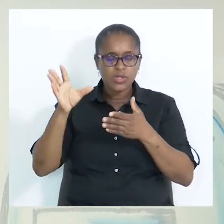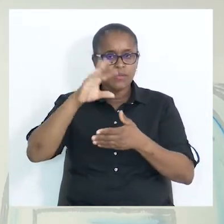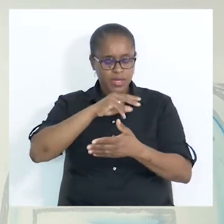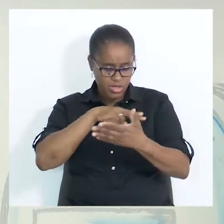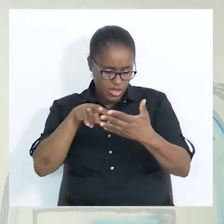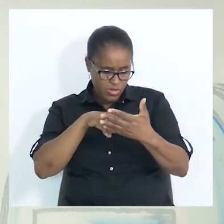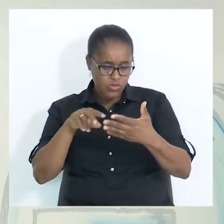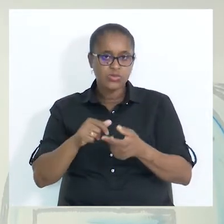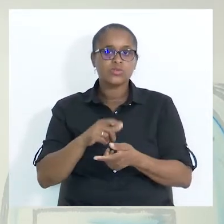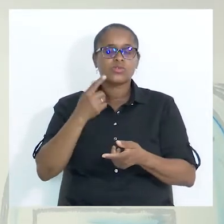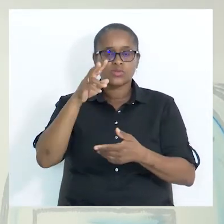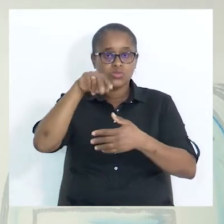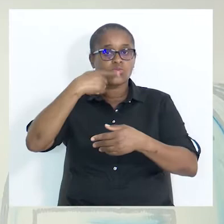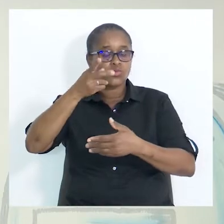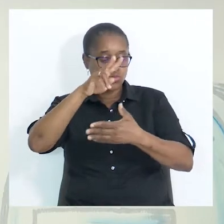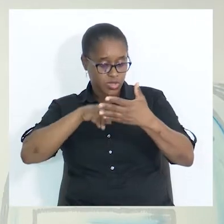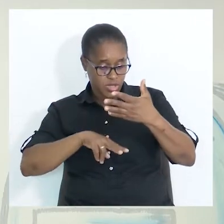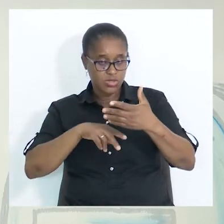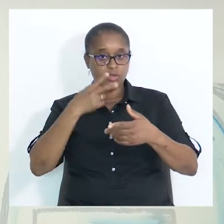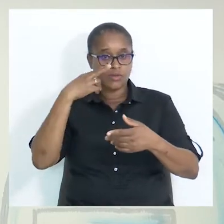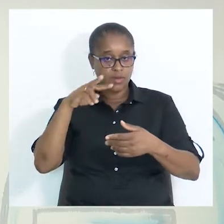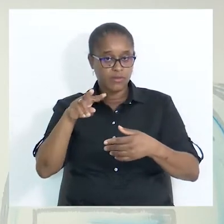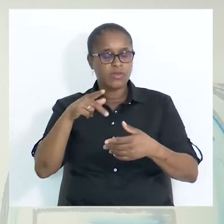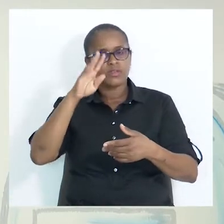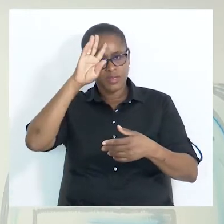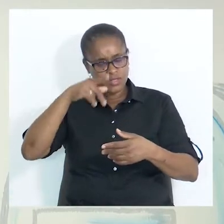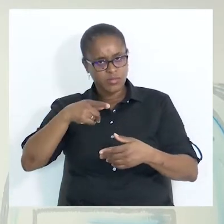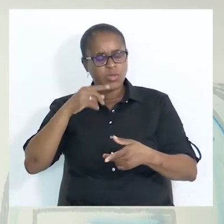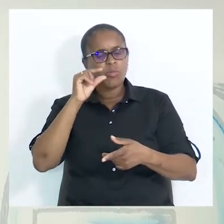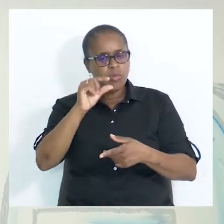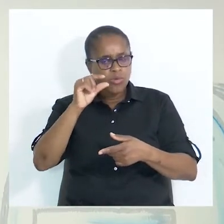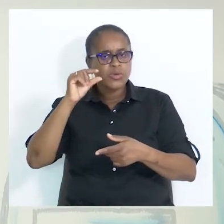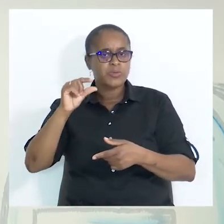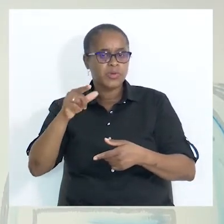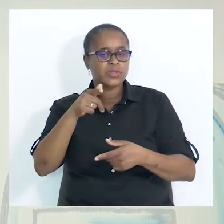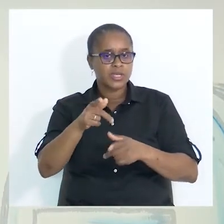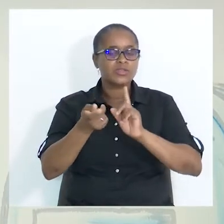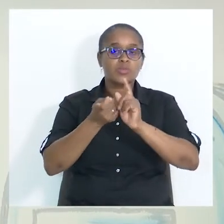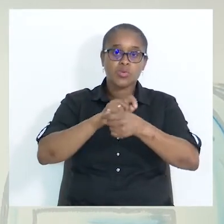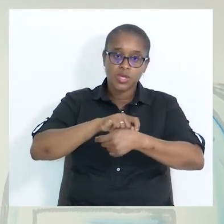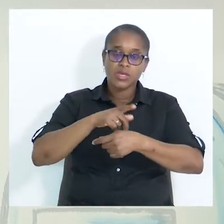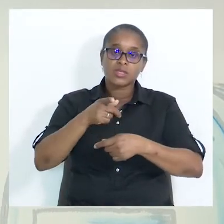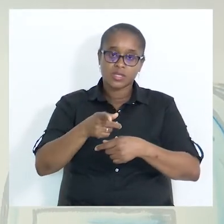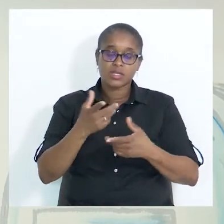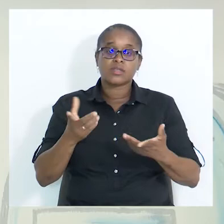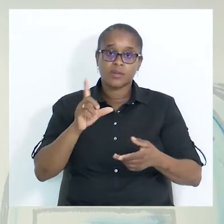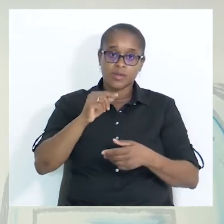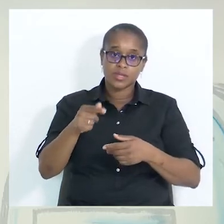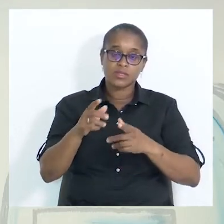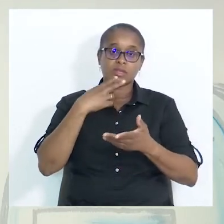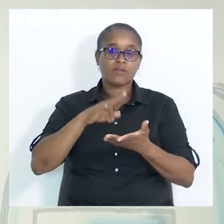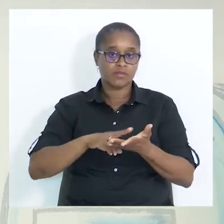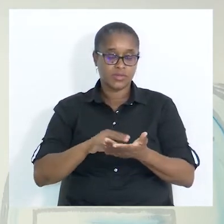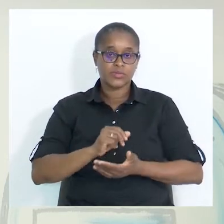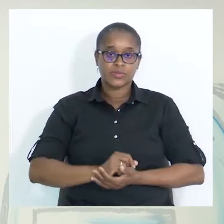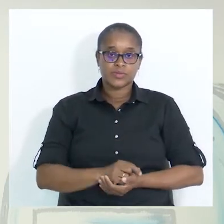mais uma leitura de outros textos e vais dando conta aos poucos dessas mudanças e dessas